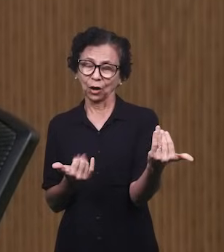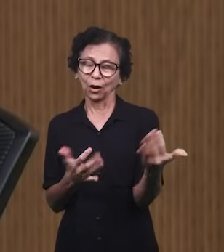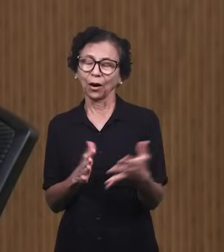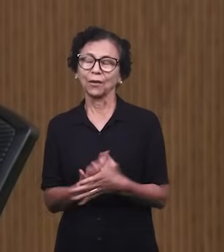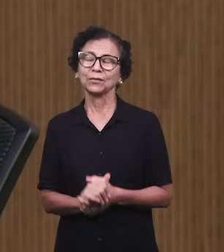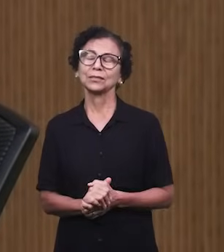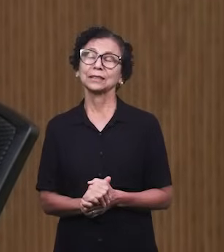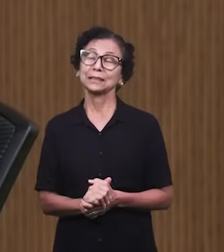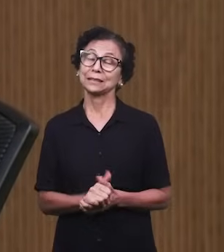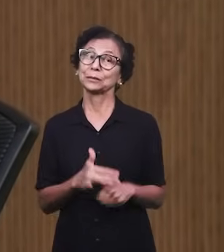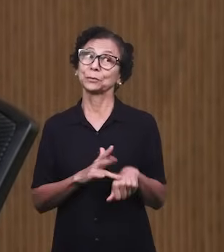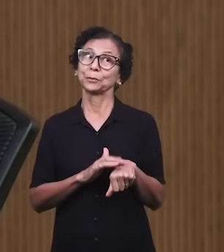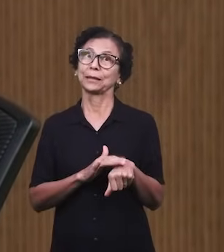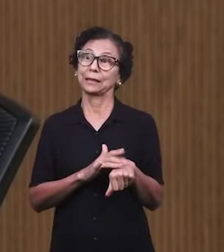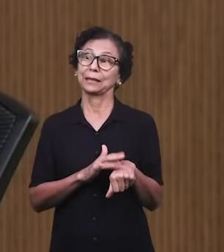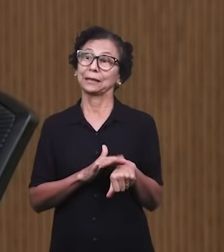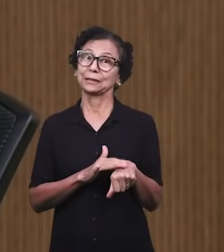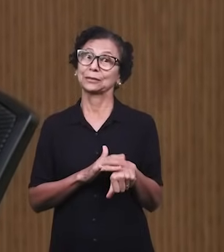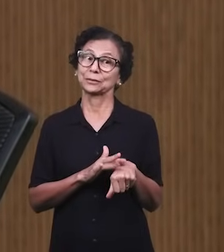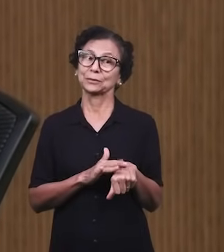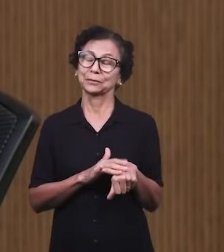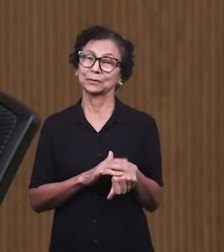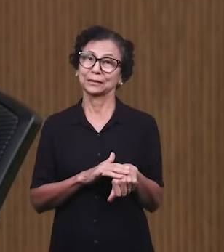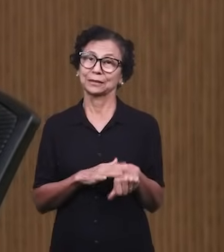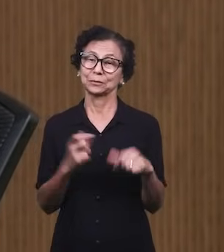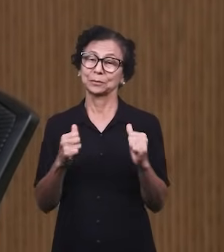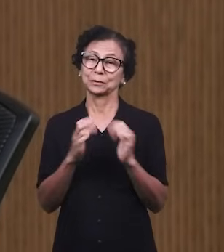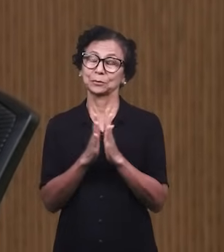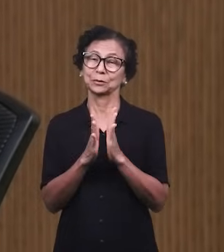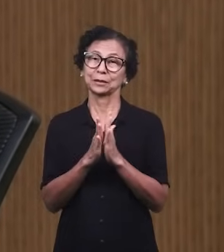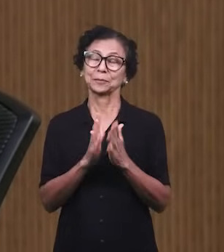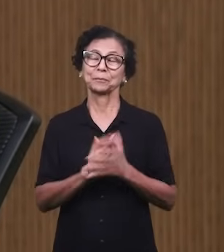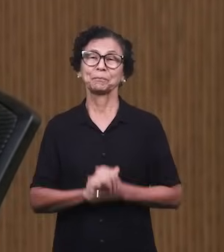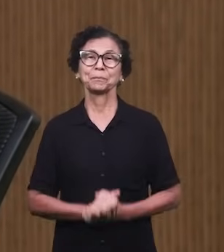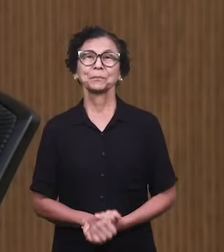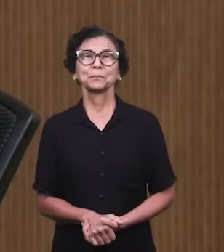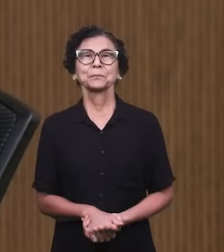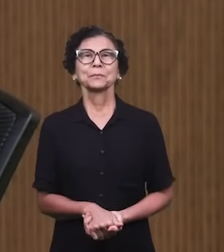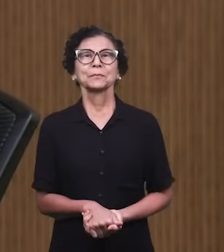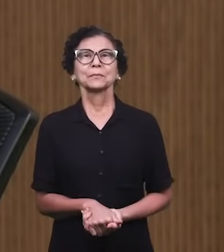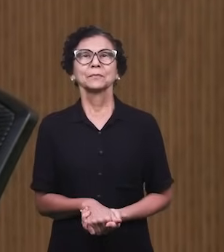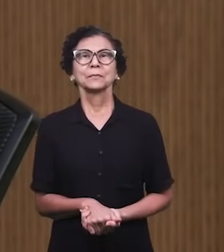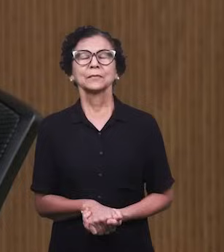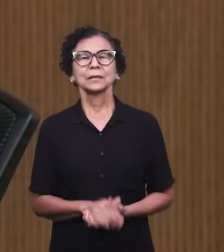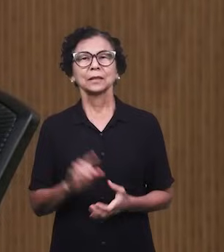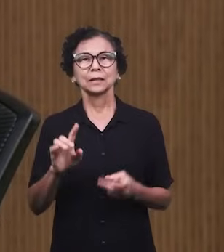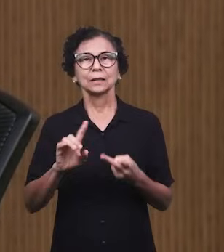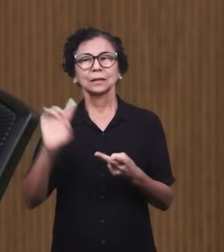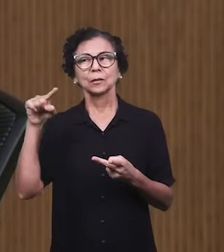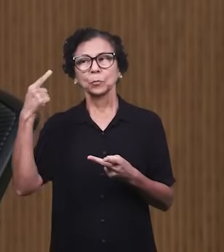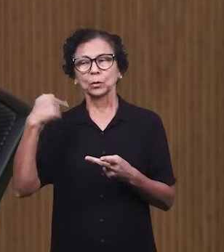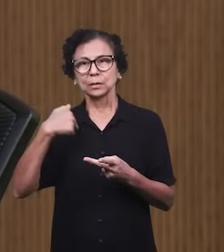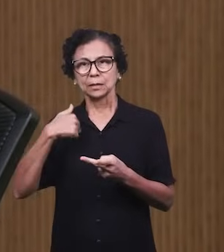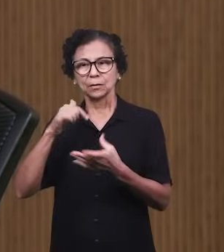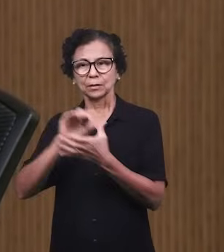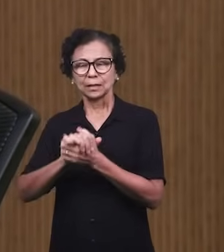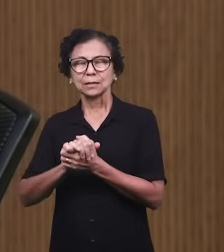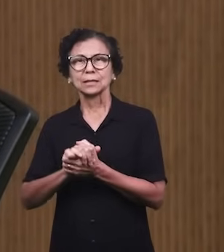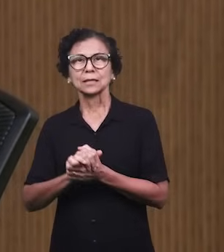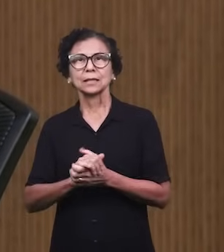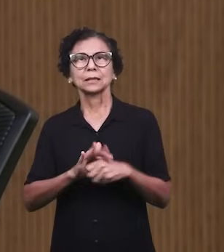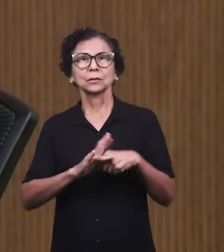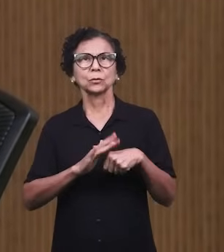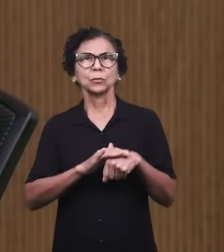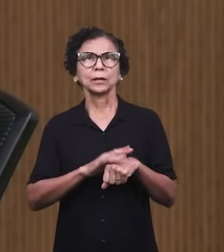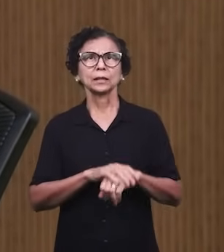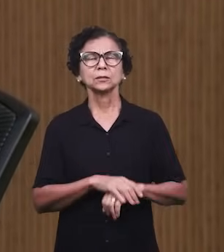mesmo, gente, infelizmente. Jovem solteira. Temos que orar mesmo para o Senhor nos livrar. E já casada, onde quando eu fui